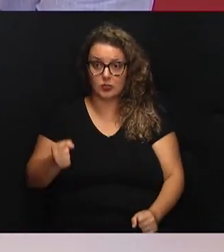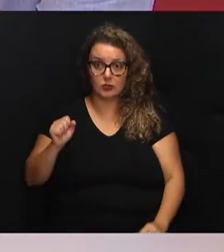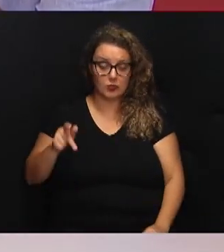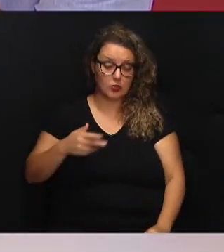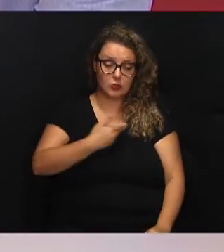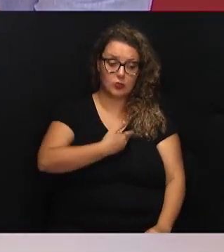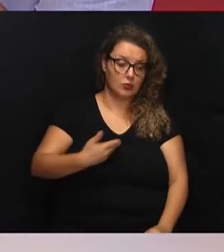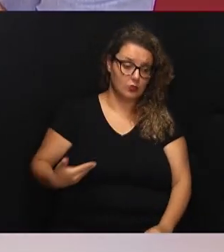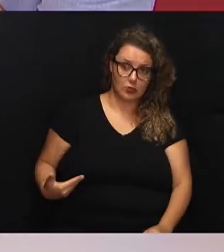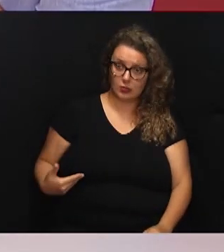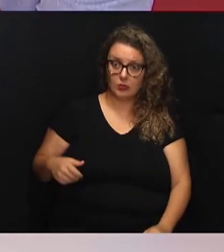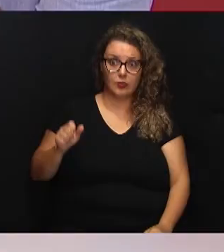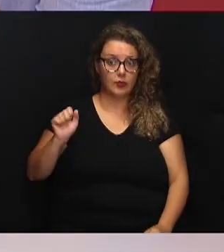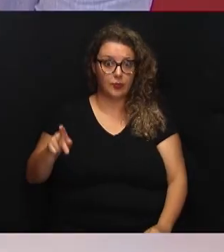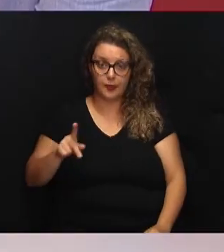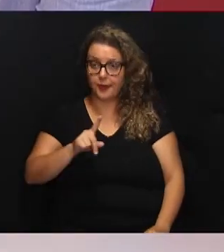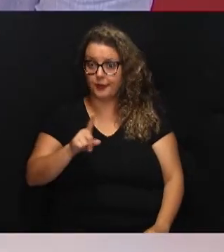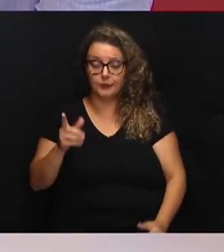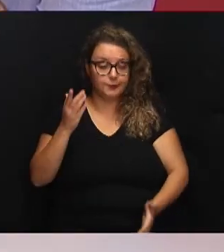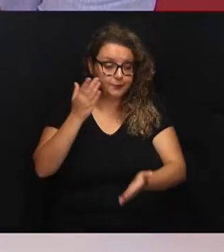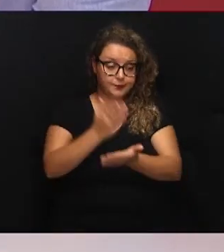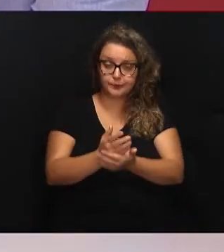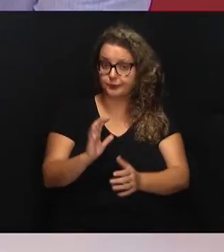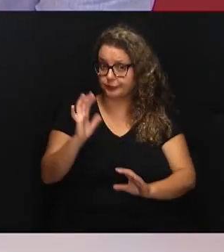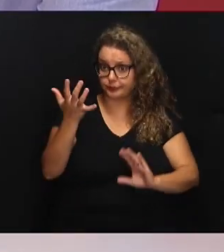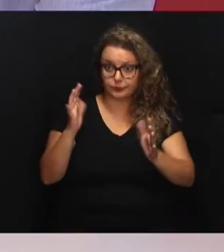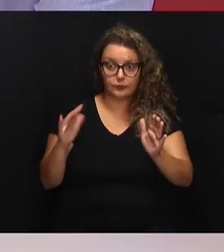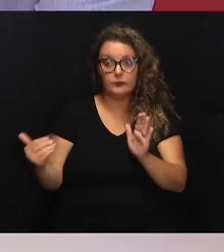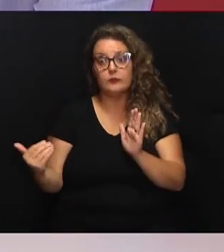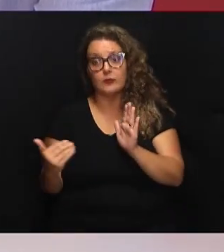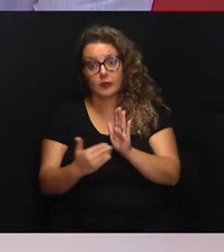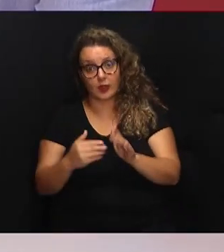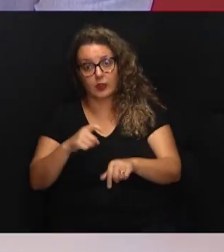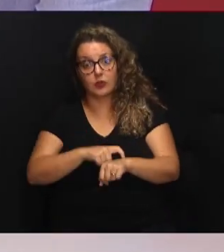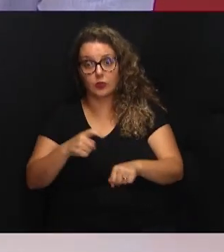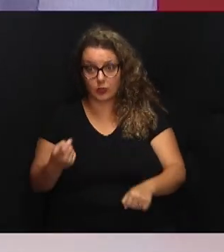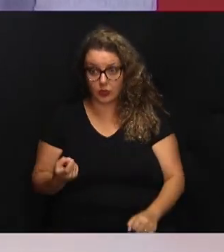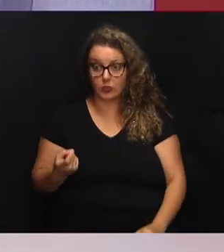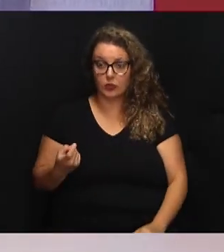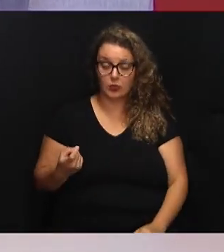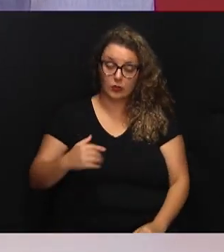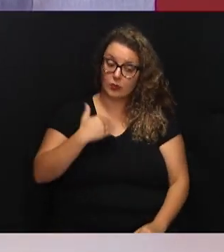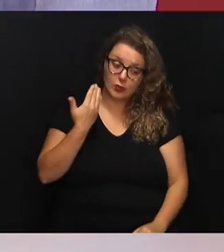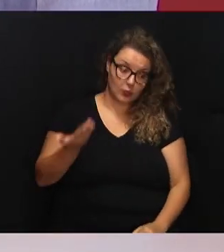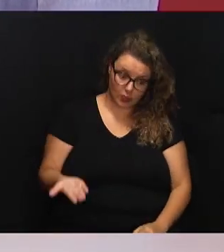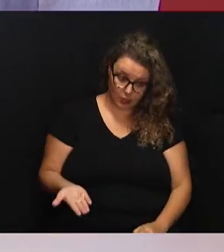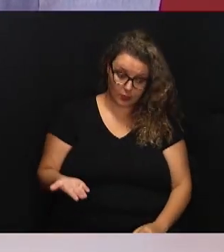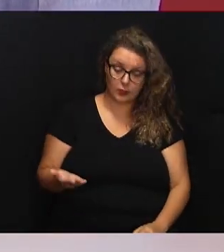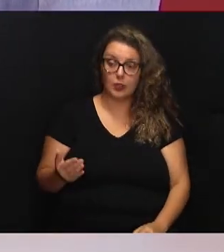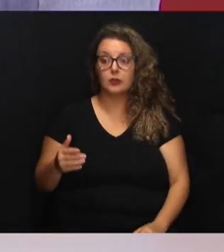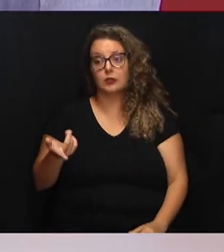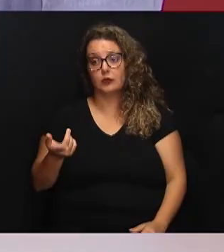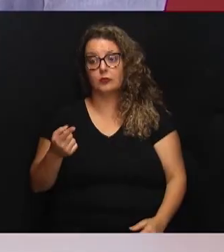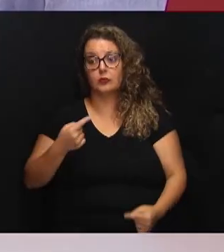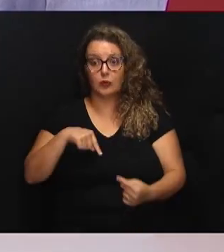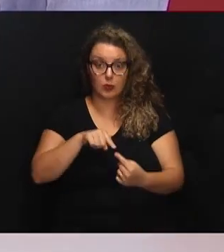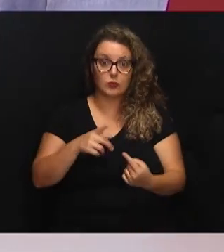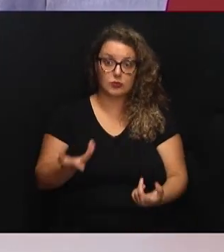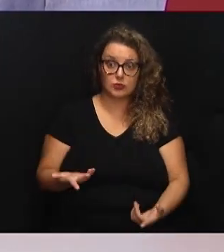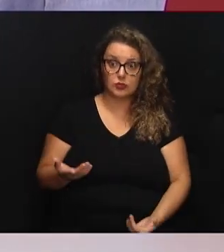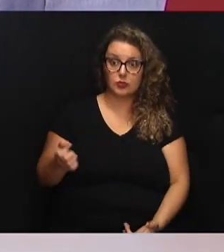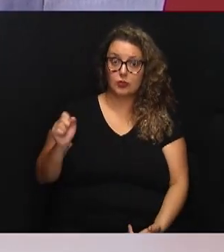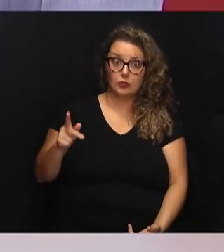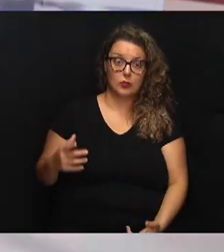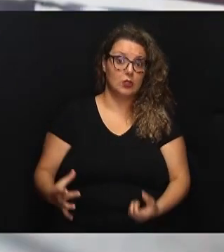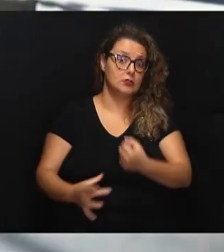governo, a aposentadoria não vai parar de acontecer até o momento em que ele for a óbito. Então, no fundo, o aposentado é super seguro